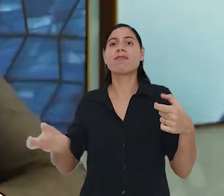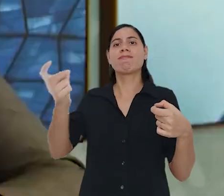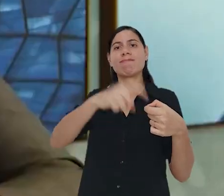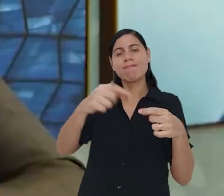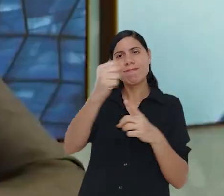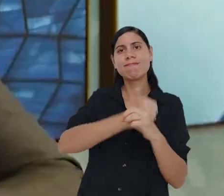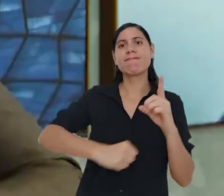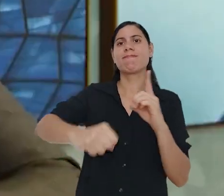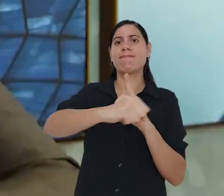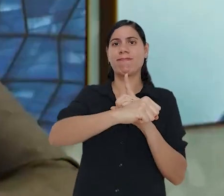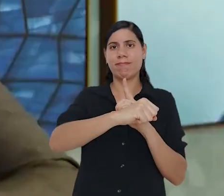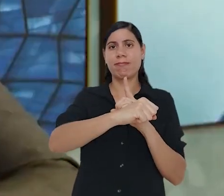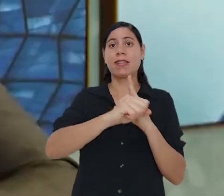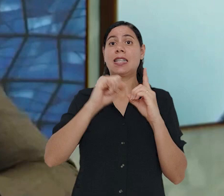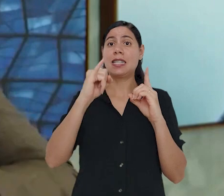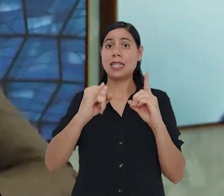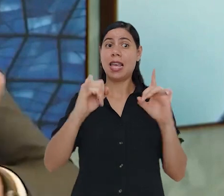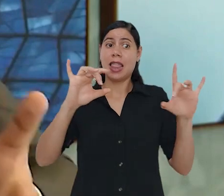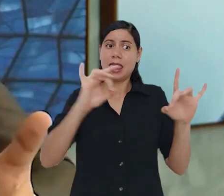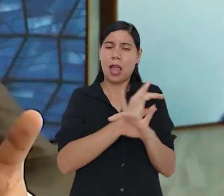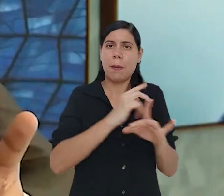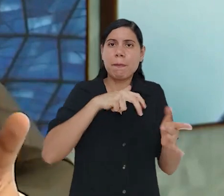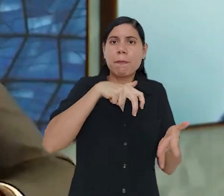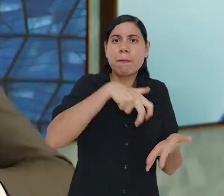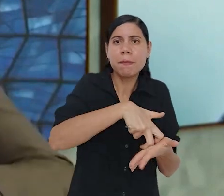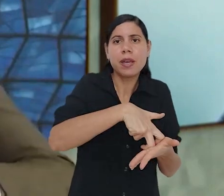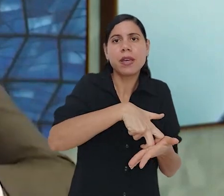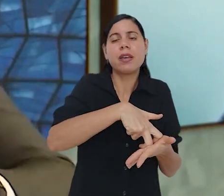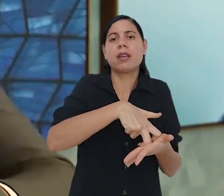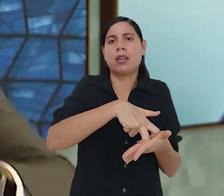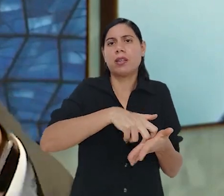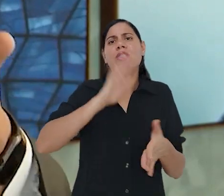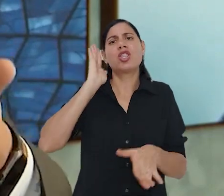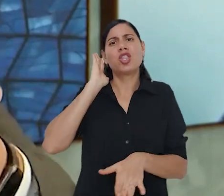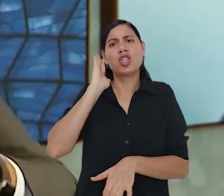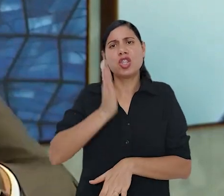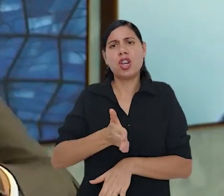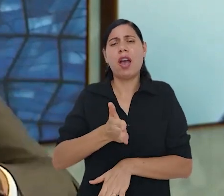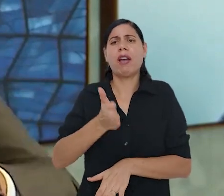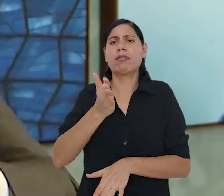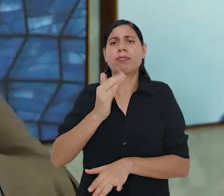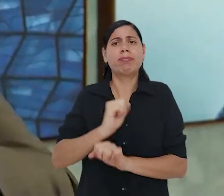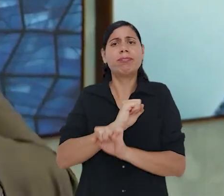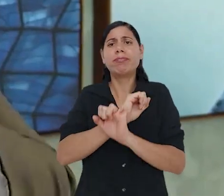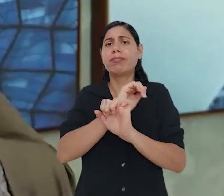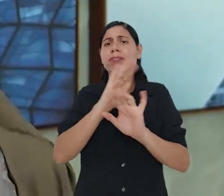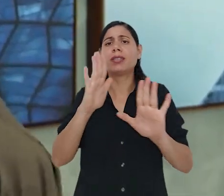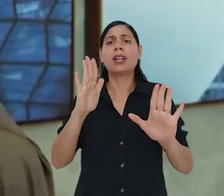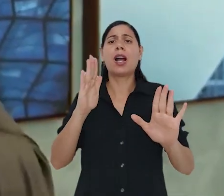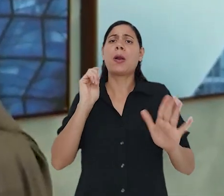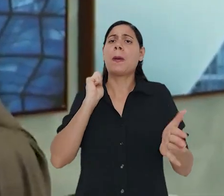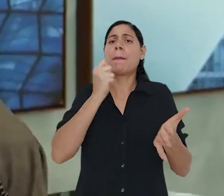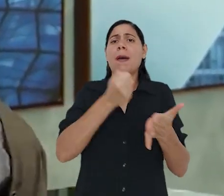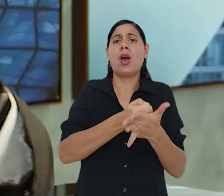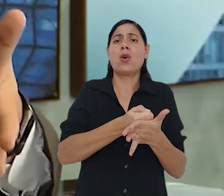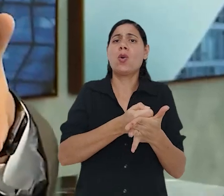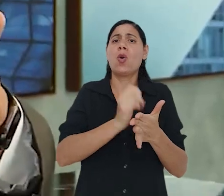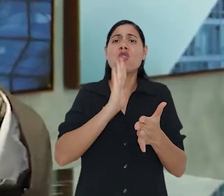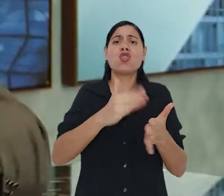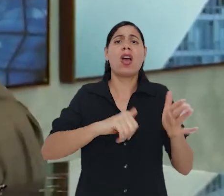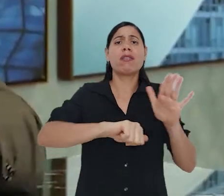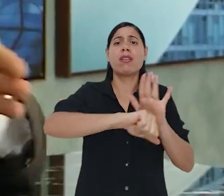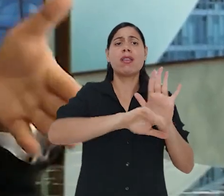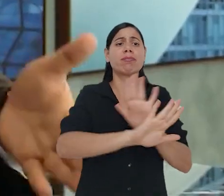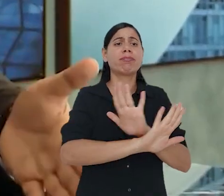ressocialização. Tendo cumprido a pena, ela já terá, de uma maneira muito objetiva, pago o preço exigido